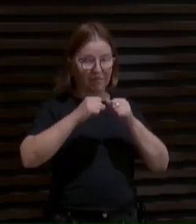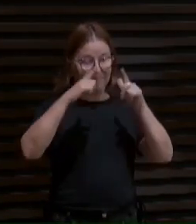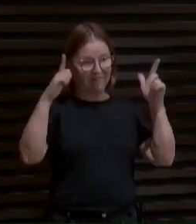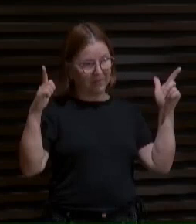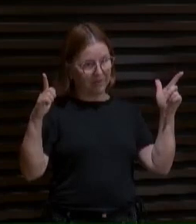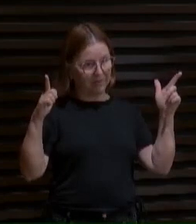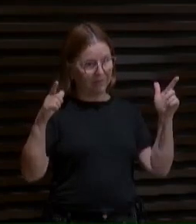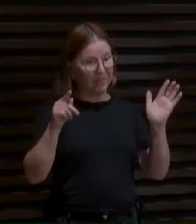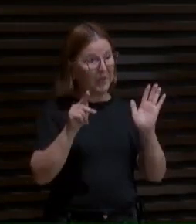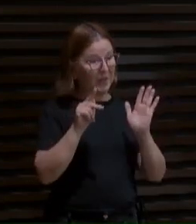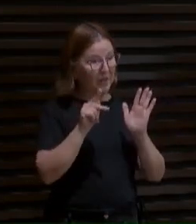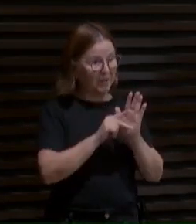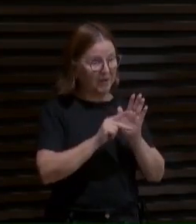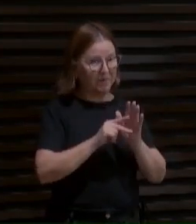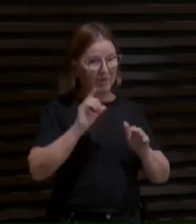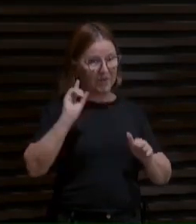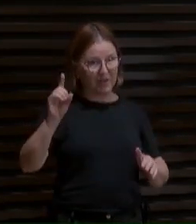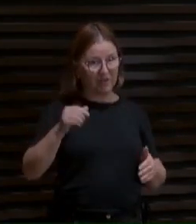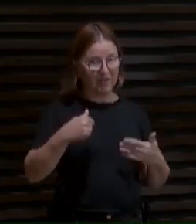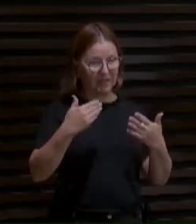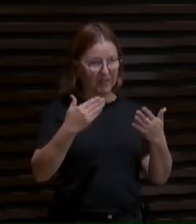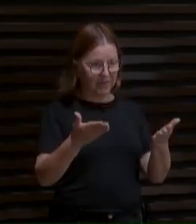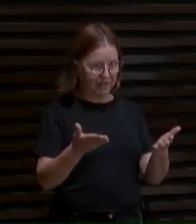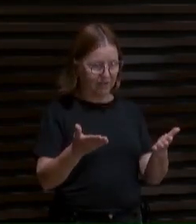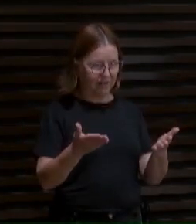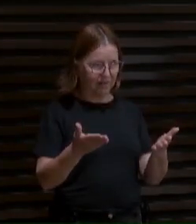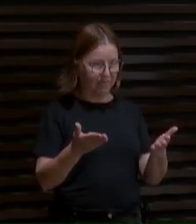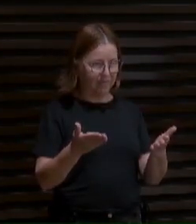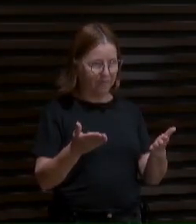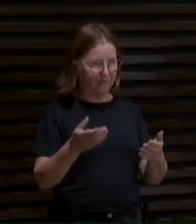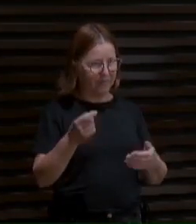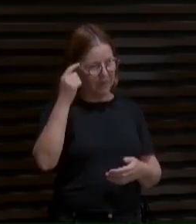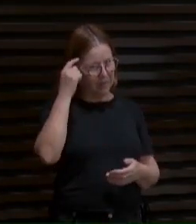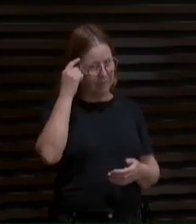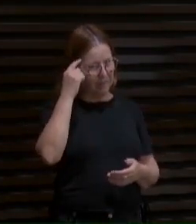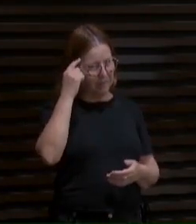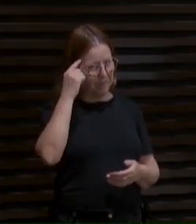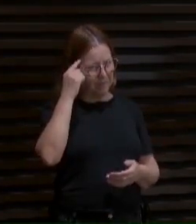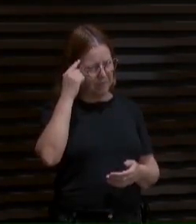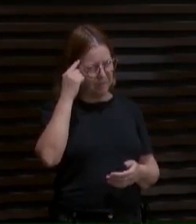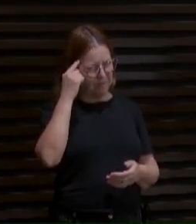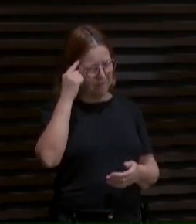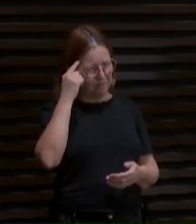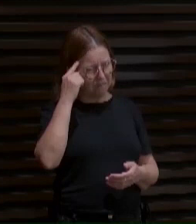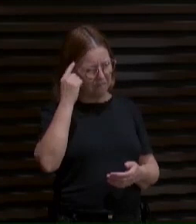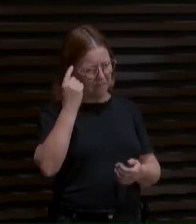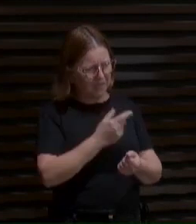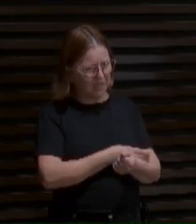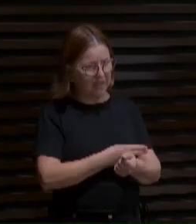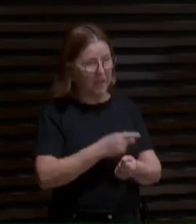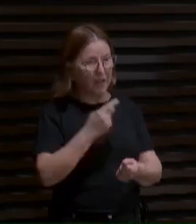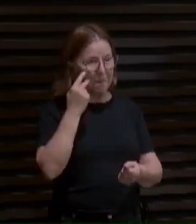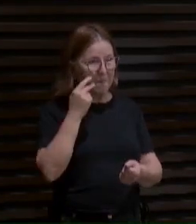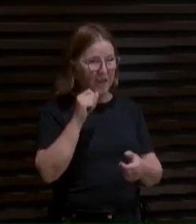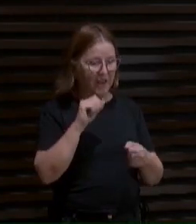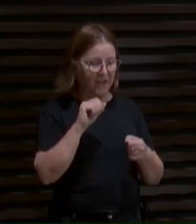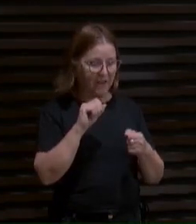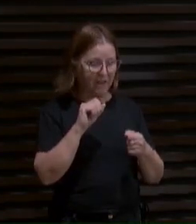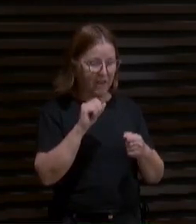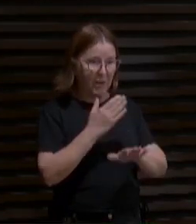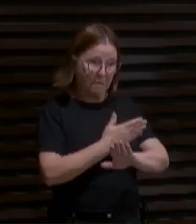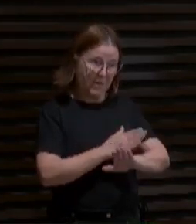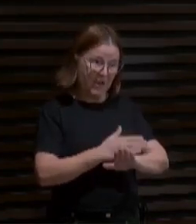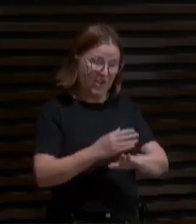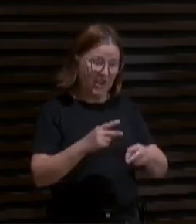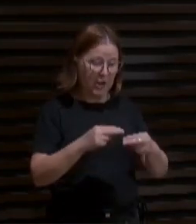o próprio Deus os entregou a uma disposição mental reprovável para praticarem coisas inconvenientes.